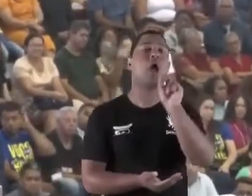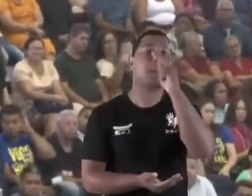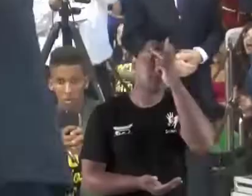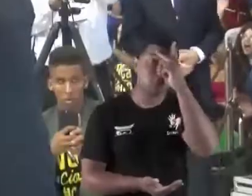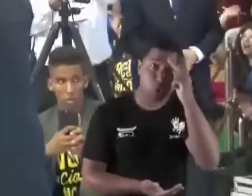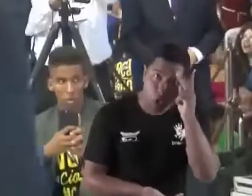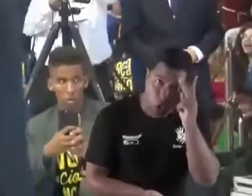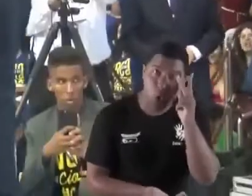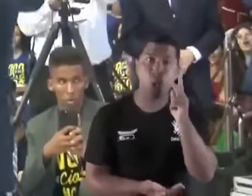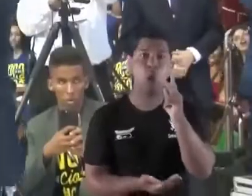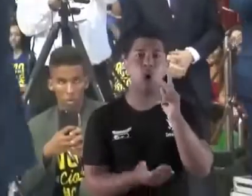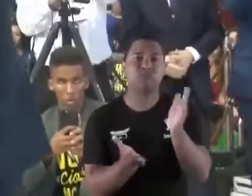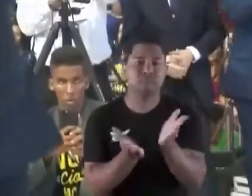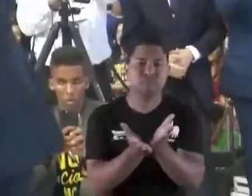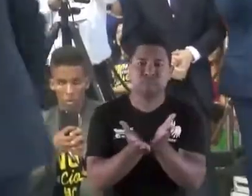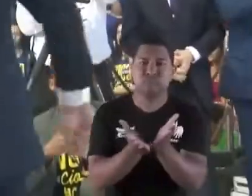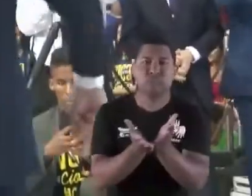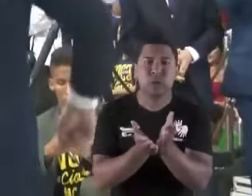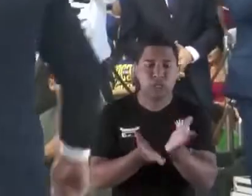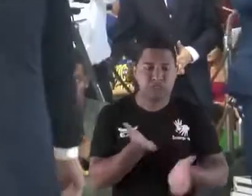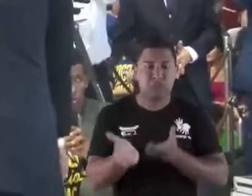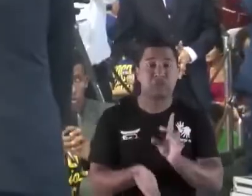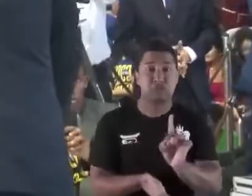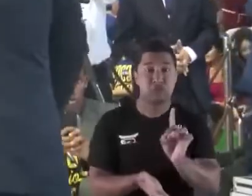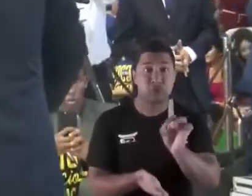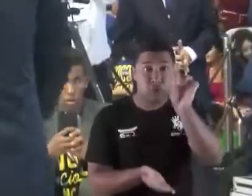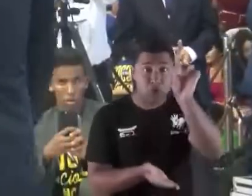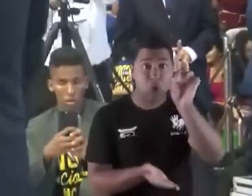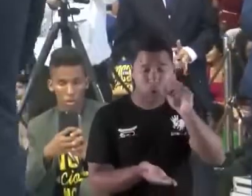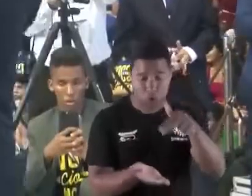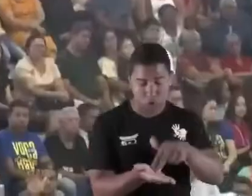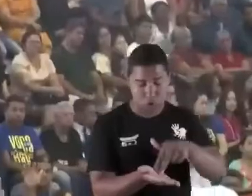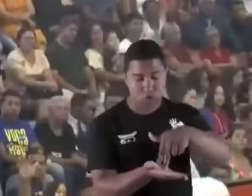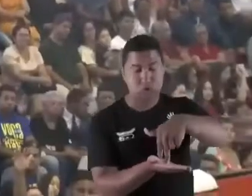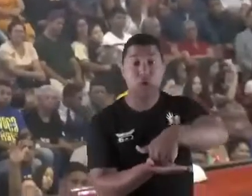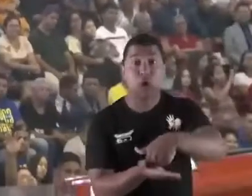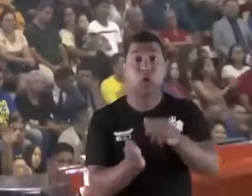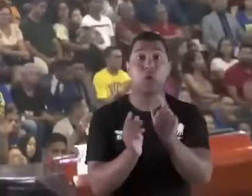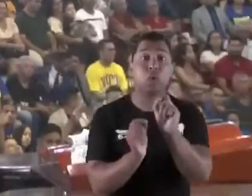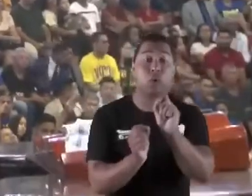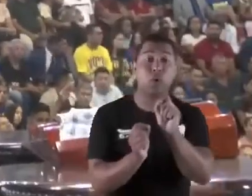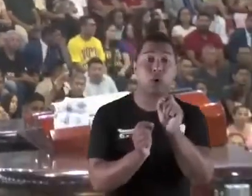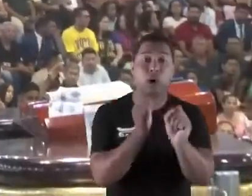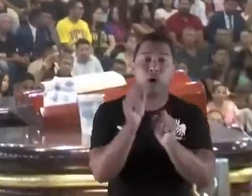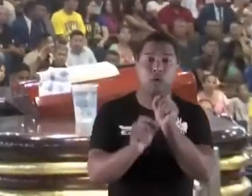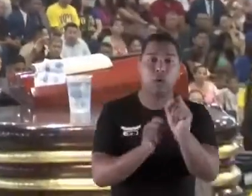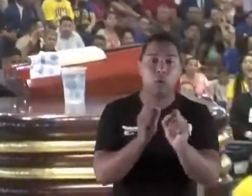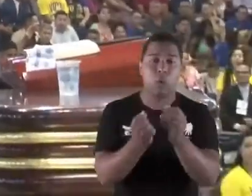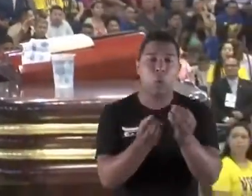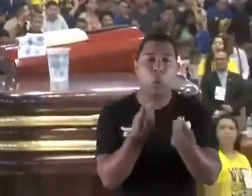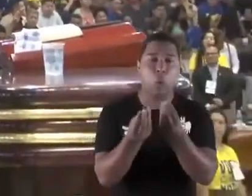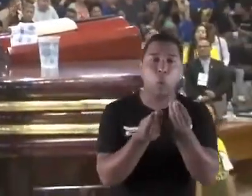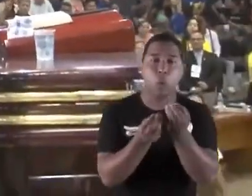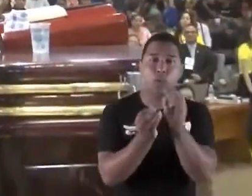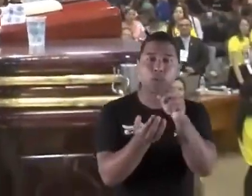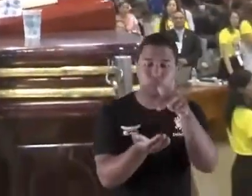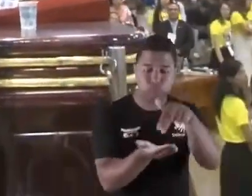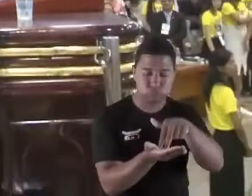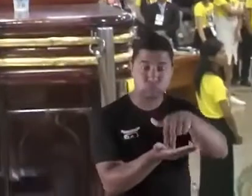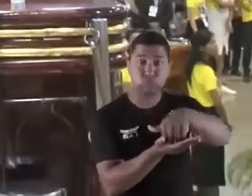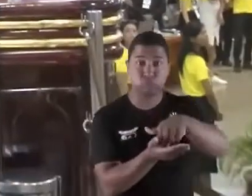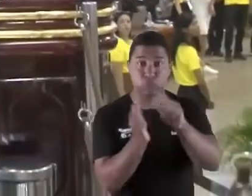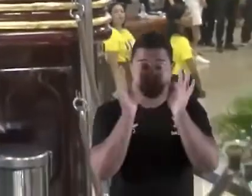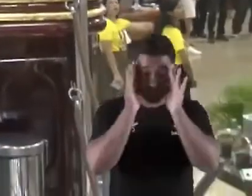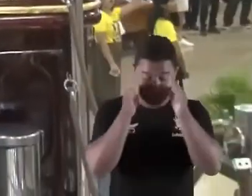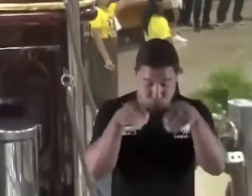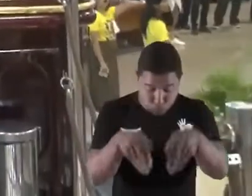no pó. Quem cai para trás, cai de costa. Quem cai para frente, cai